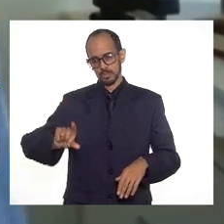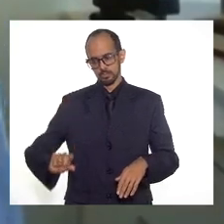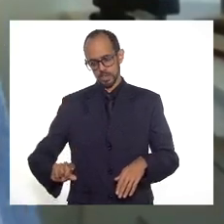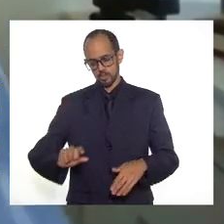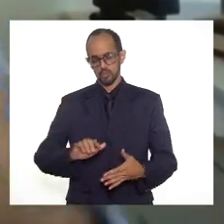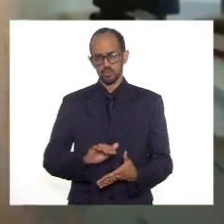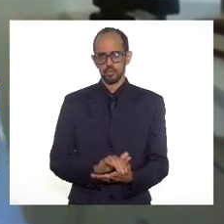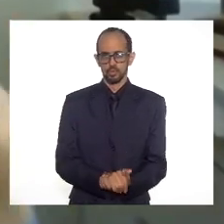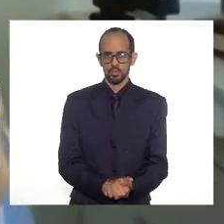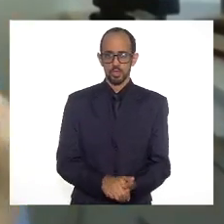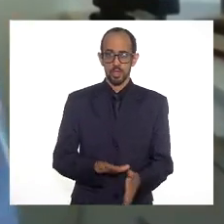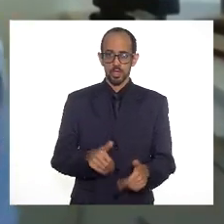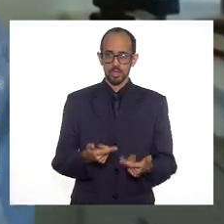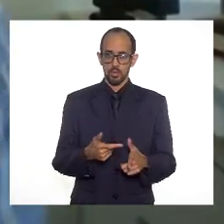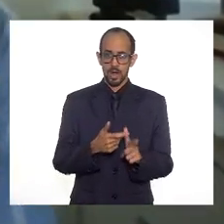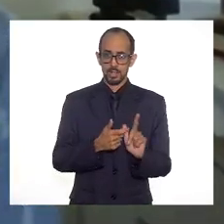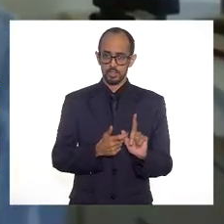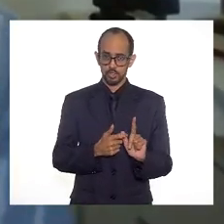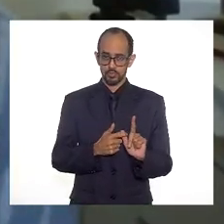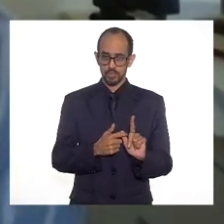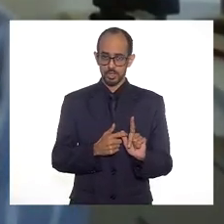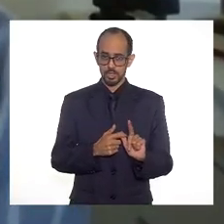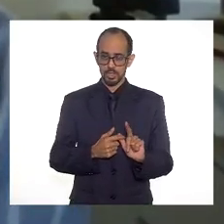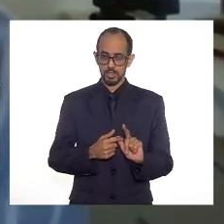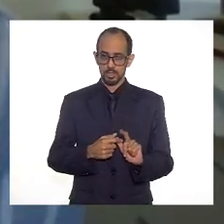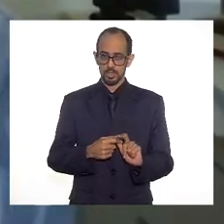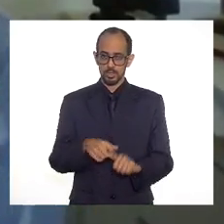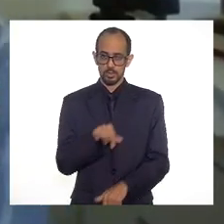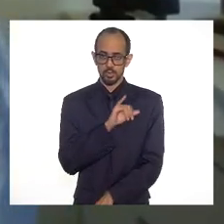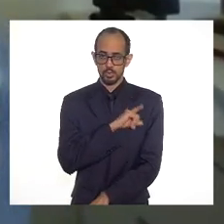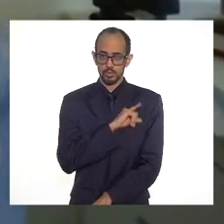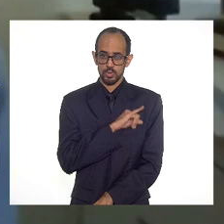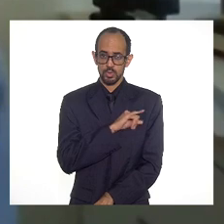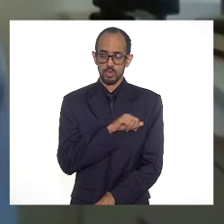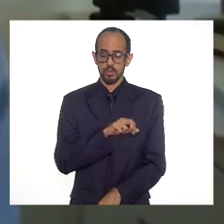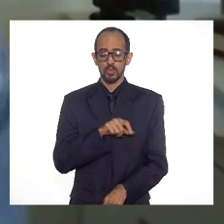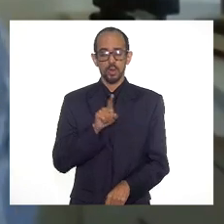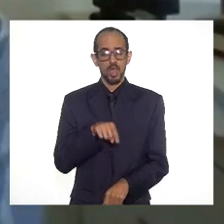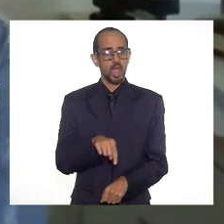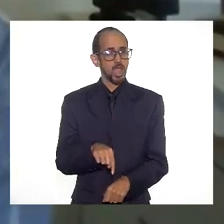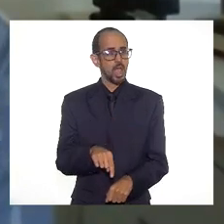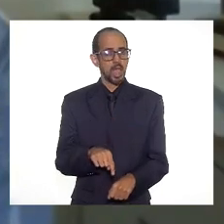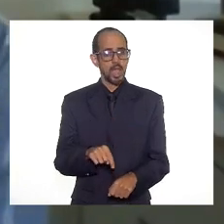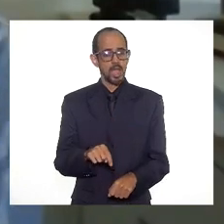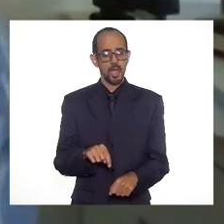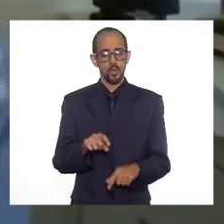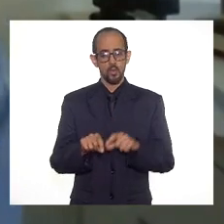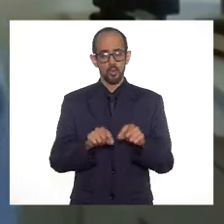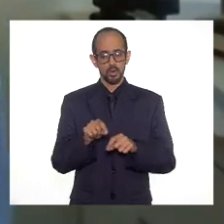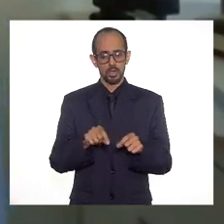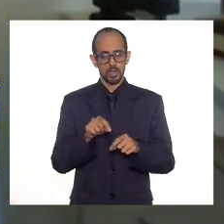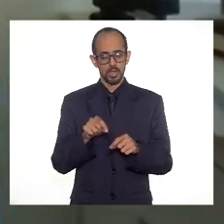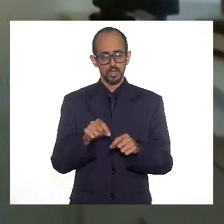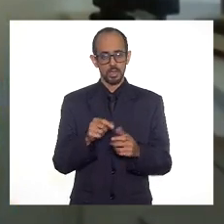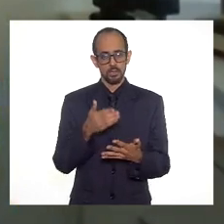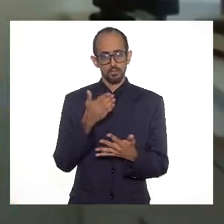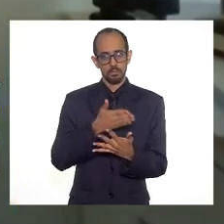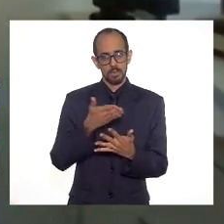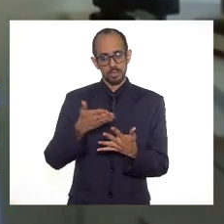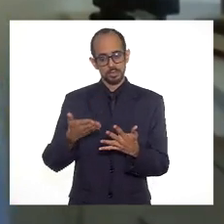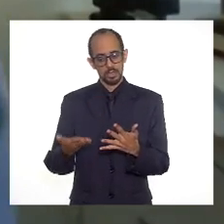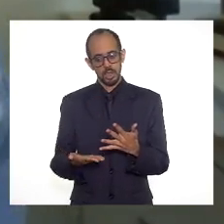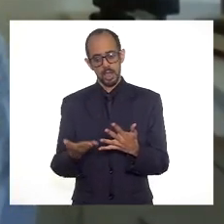dívida, o serviço da dívida, será pleno numa escadinha de